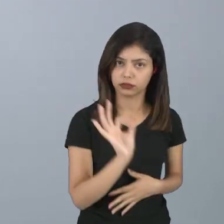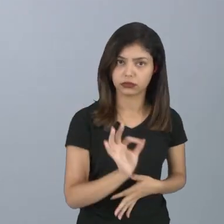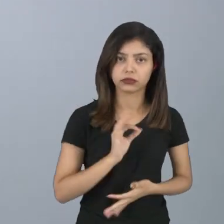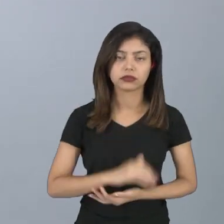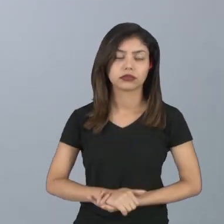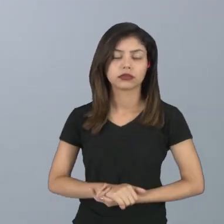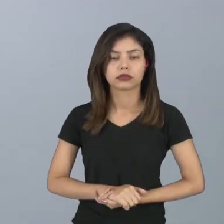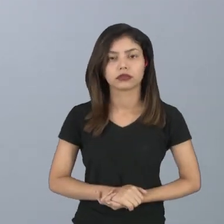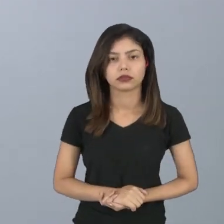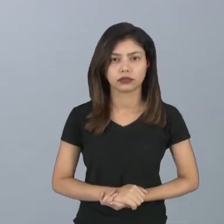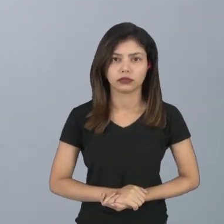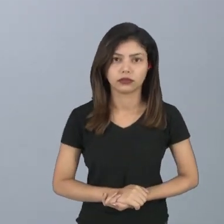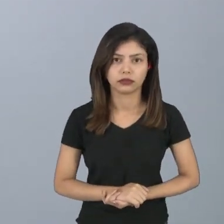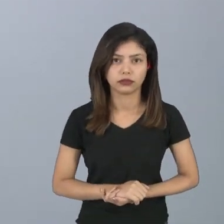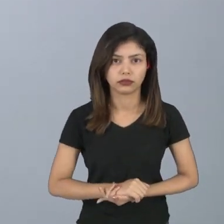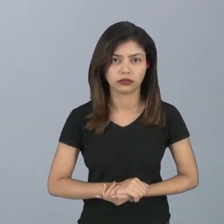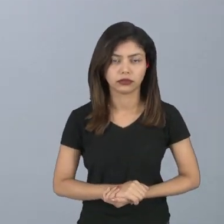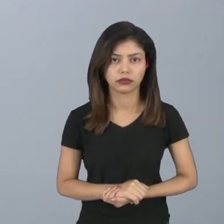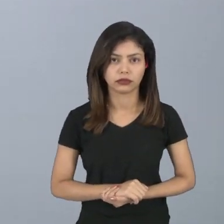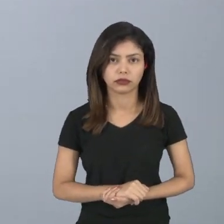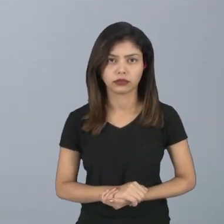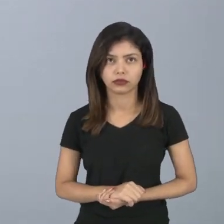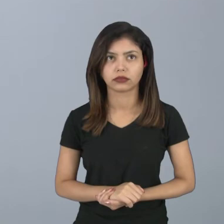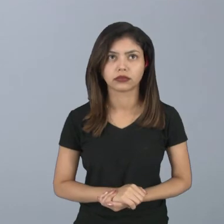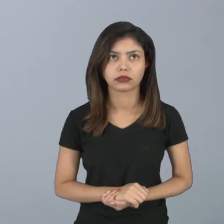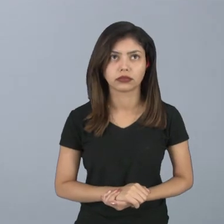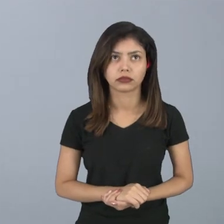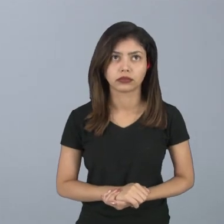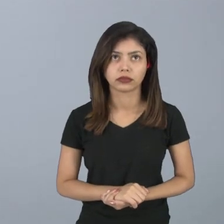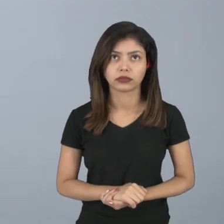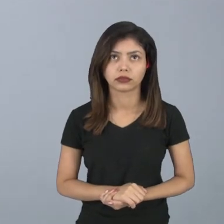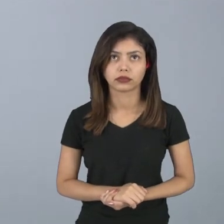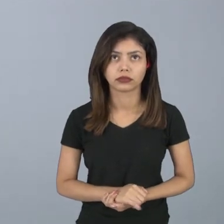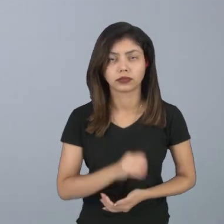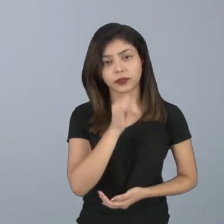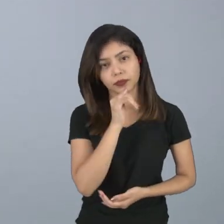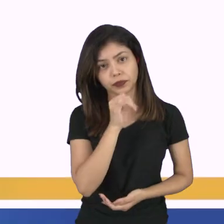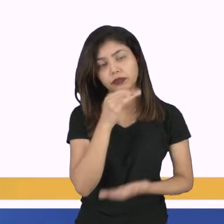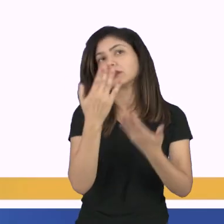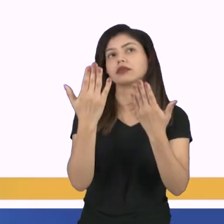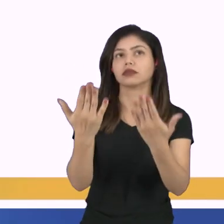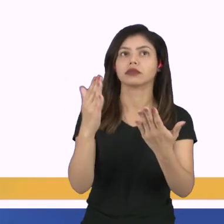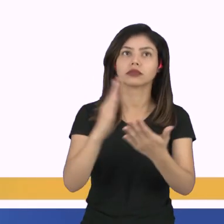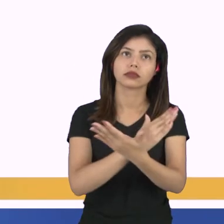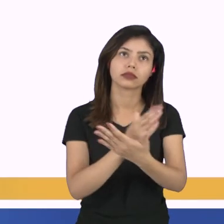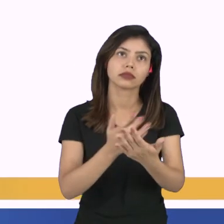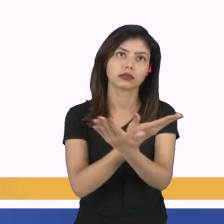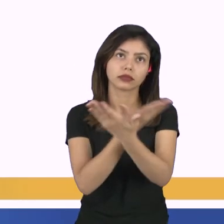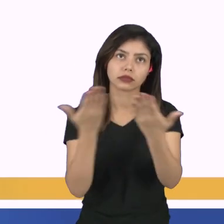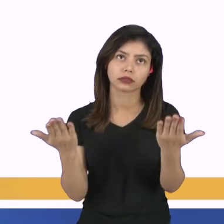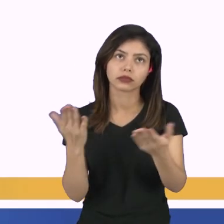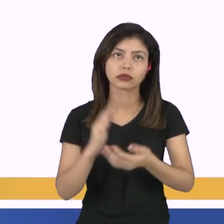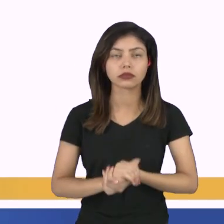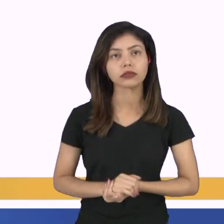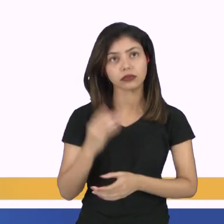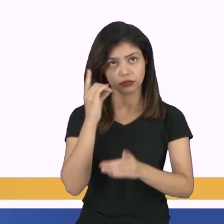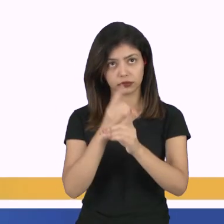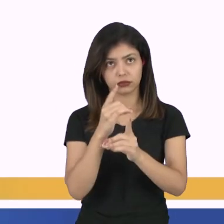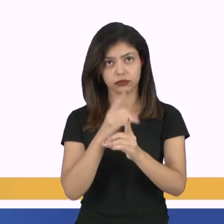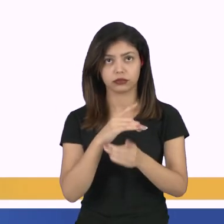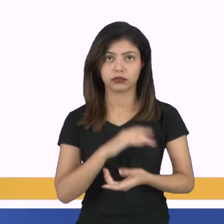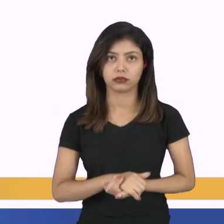de transgenia nesses produtos, tá? E aí eu trago alguns exemplos para vocês, como eu falei, para